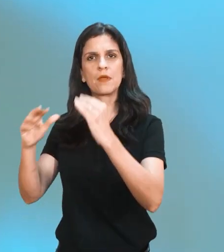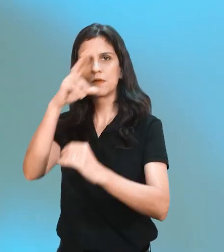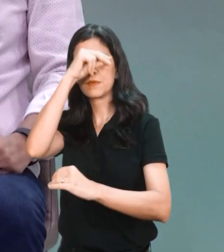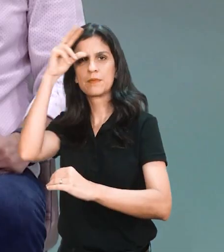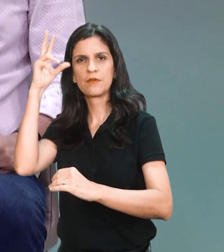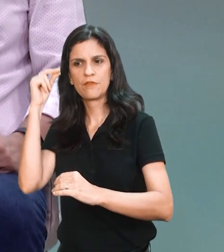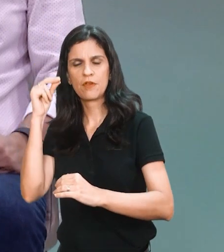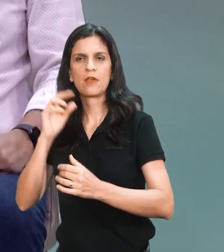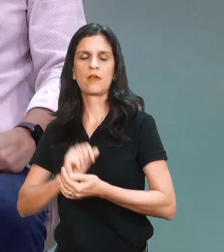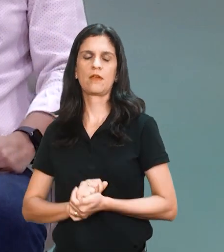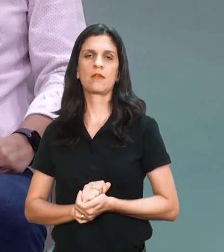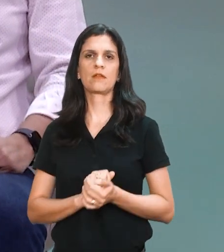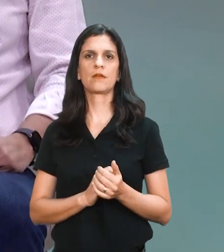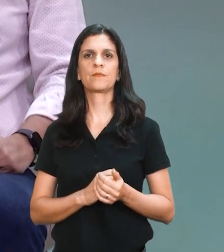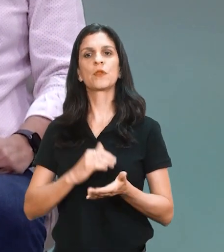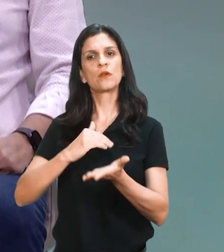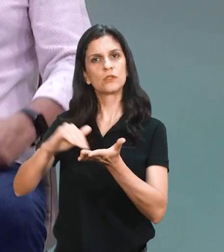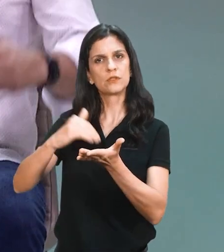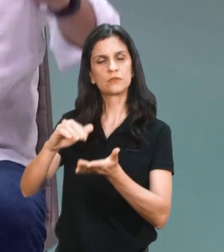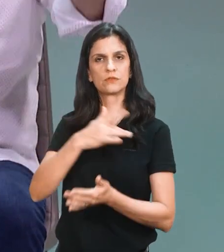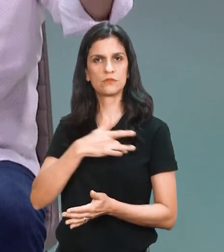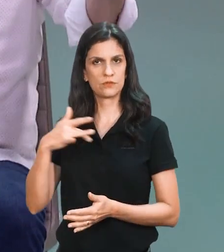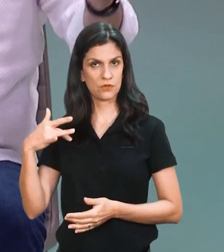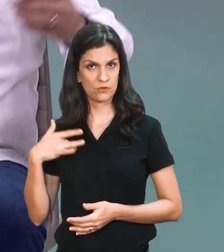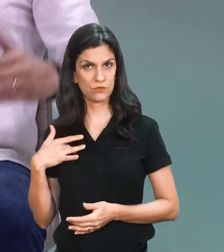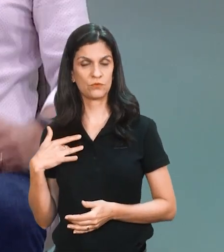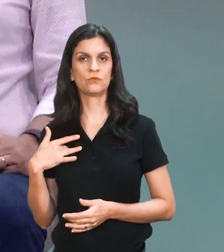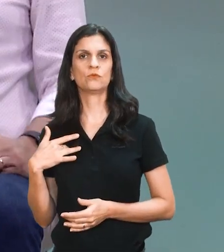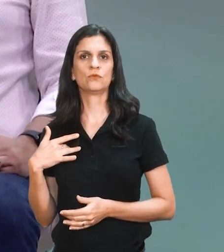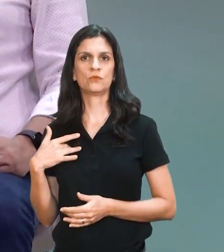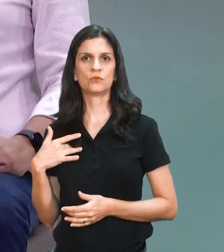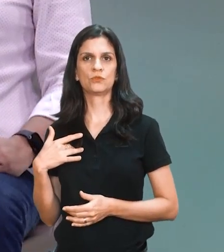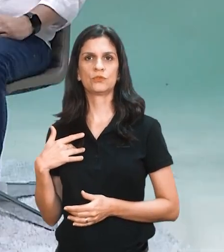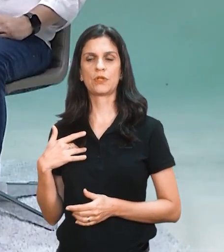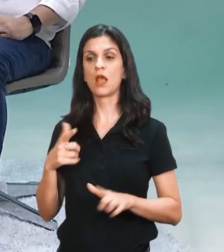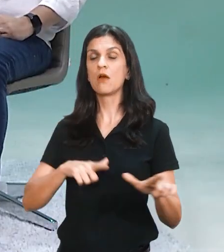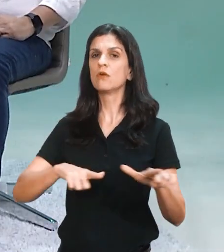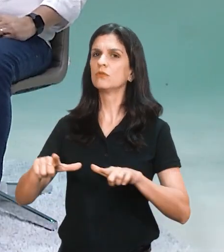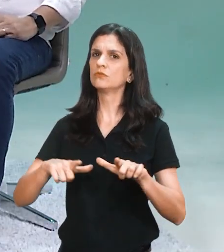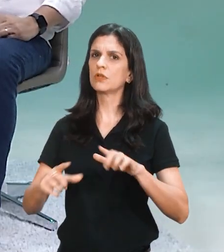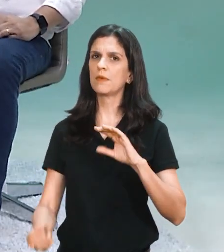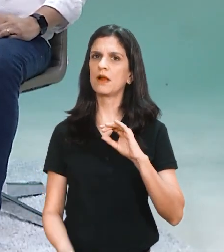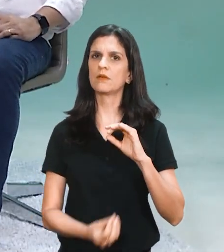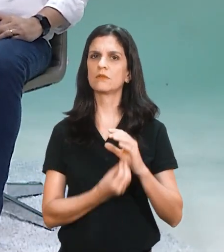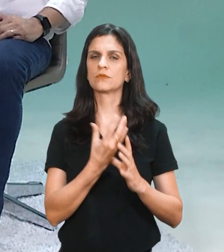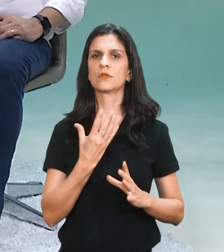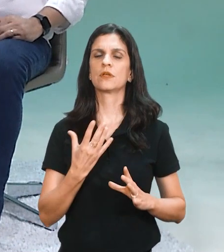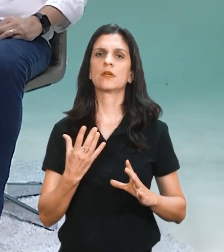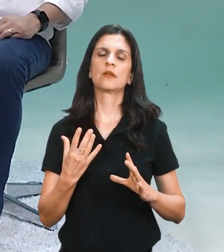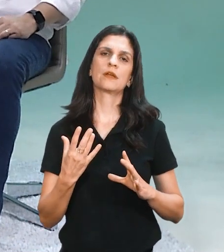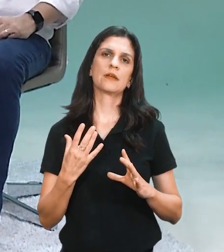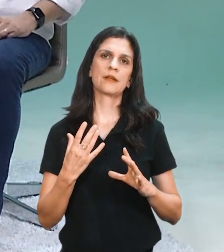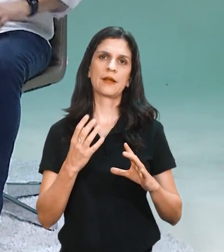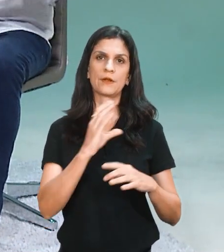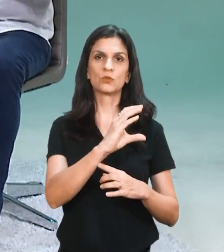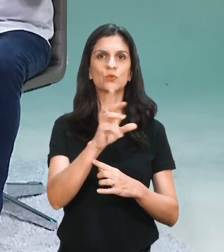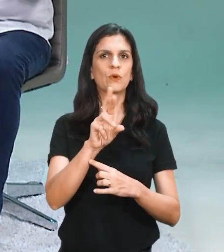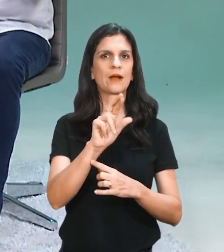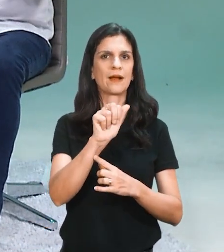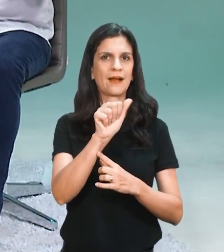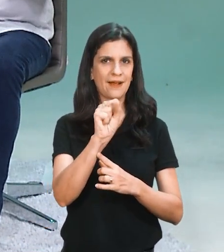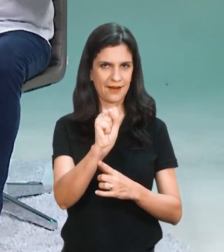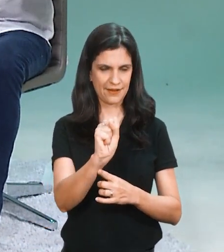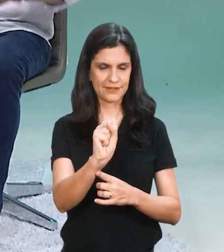prefeito, encaminhando para o secretário de saúde. Vamos desenvolver um trabalho também na questão dos CRAS, a gente sabe que é outra área que